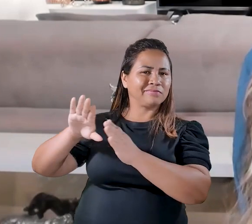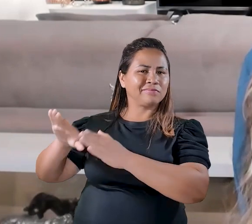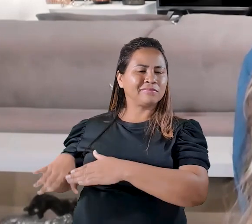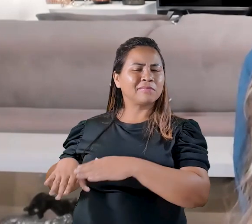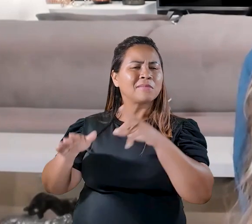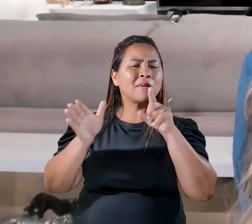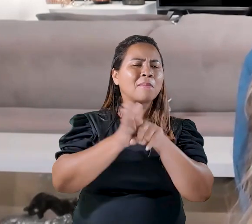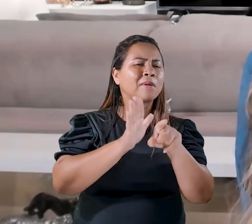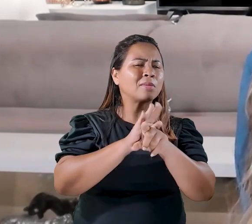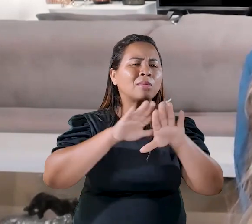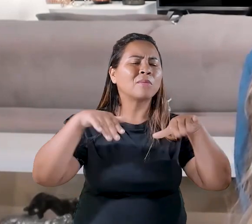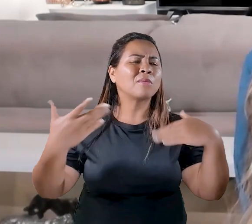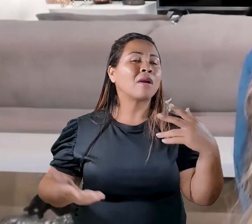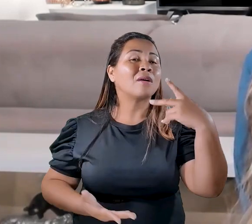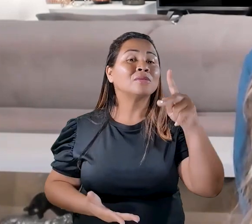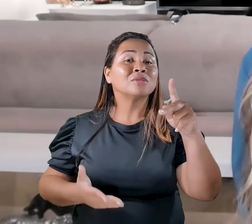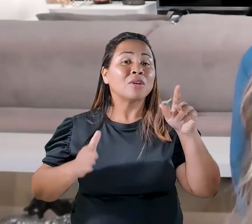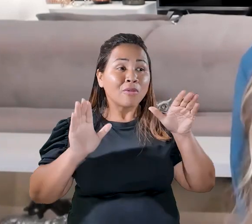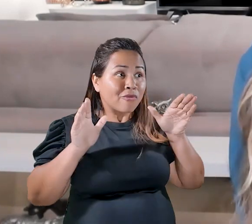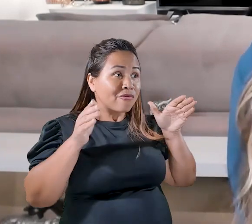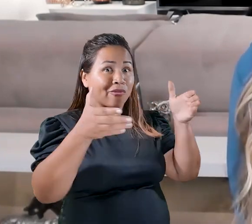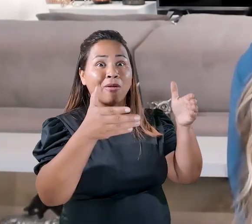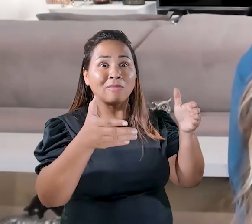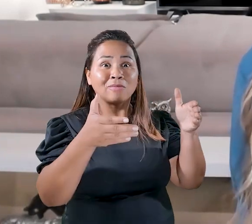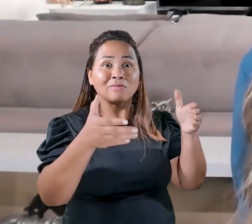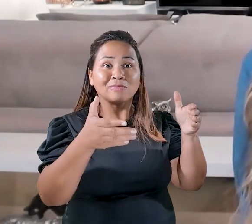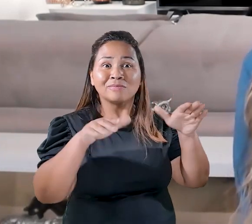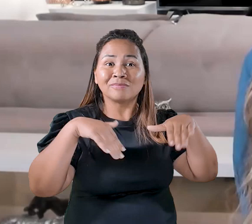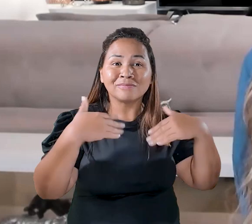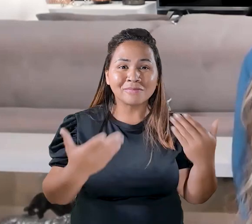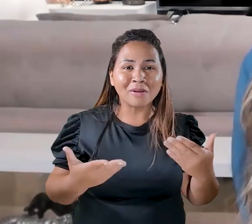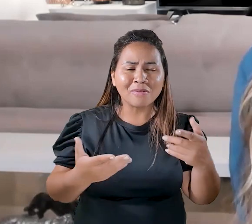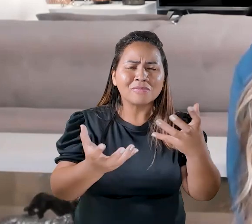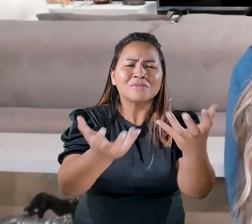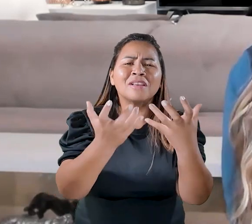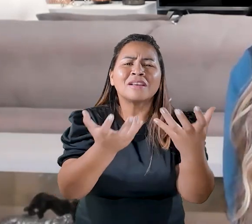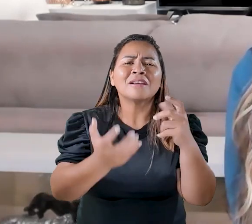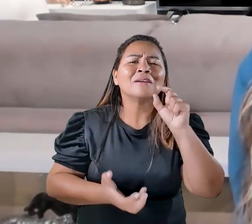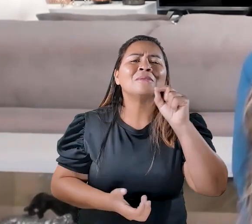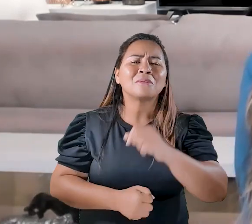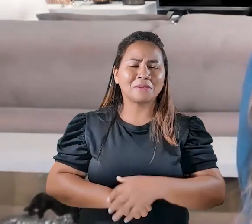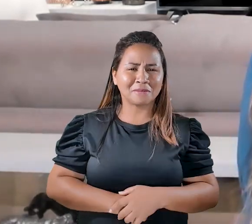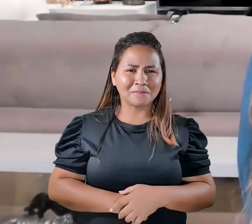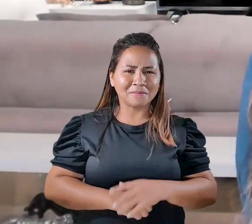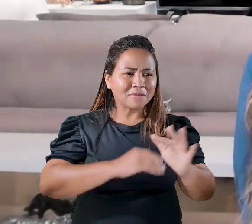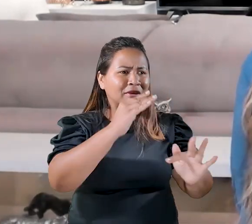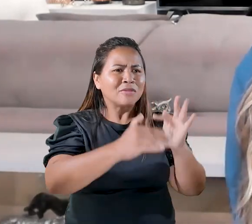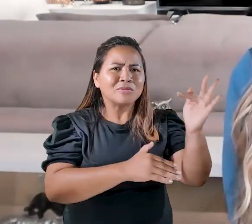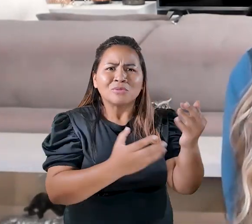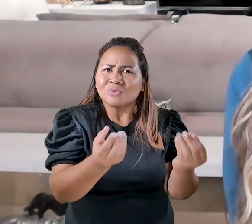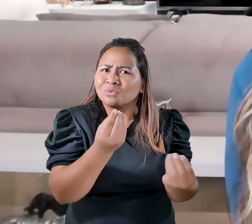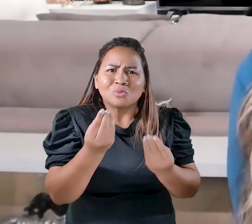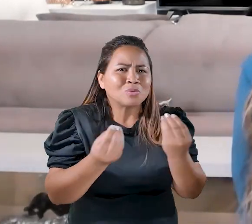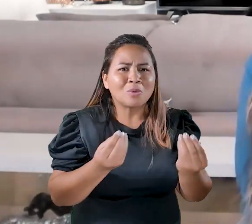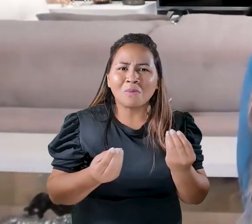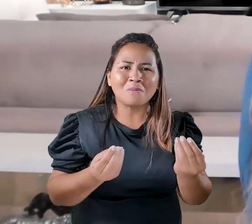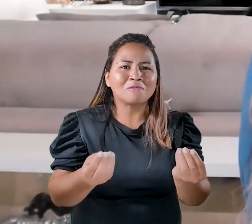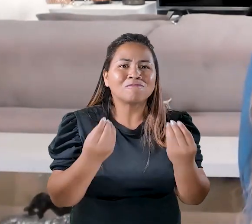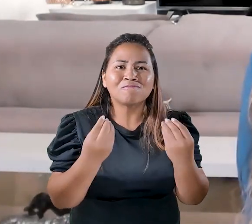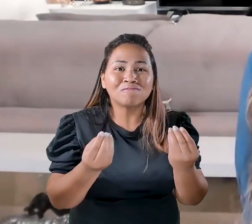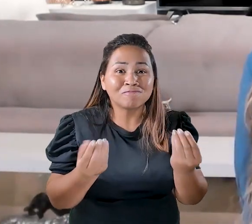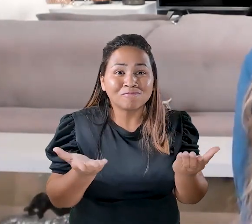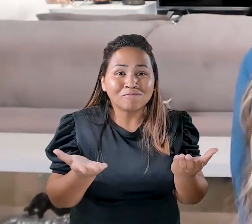Qual é o teu foco? O que que você quer? Quem você quer ser? Aonde você quer